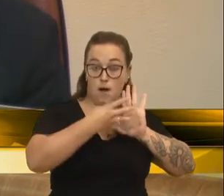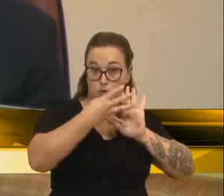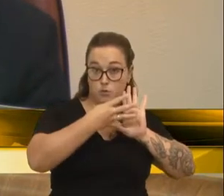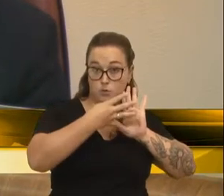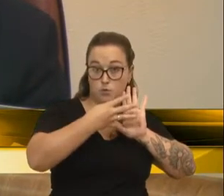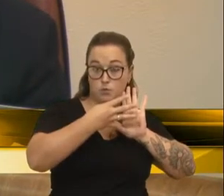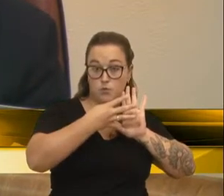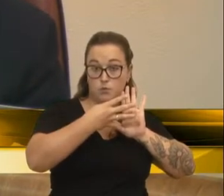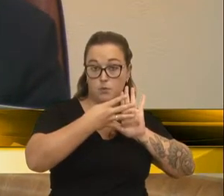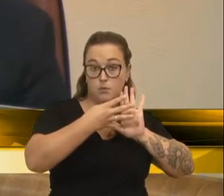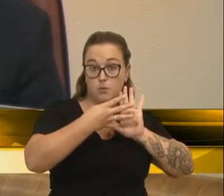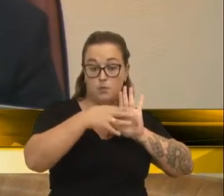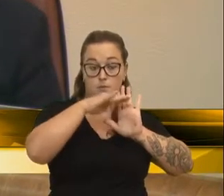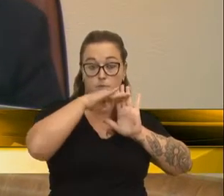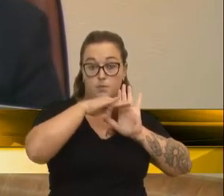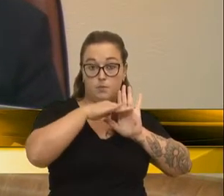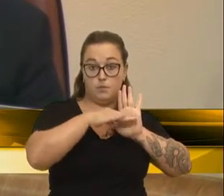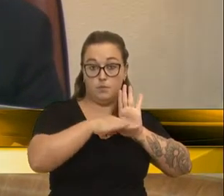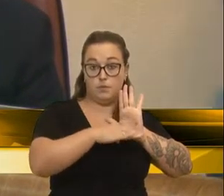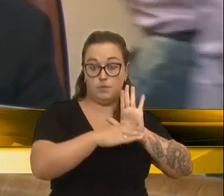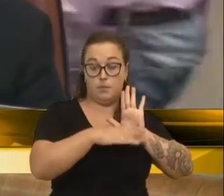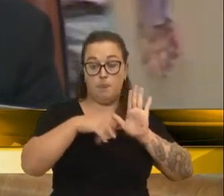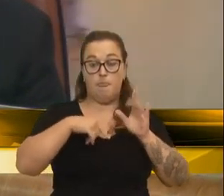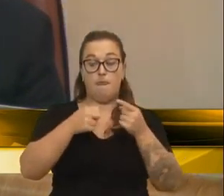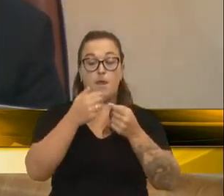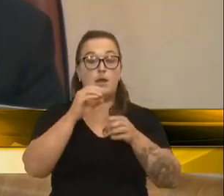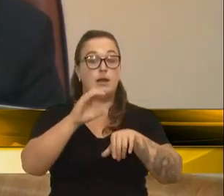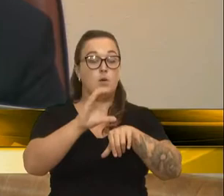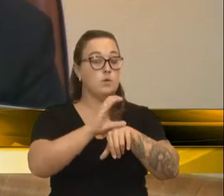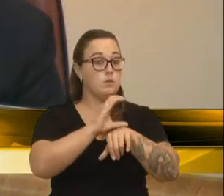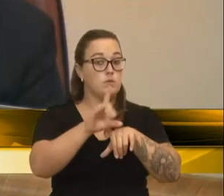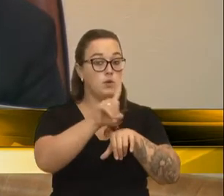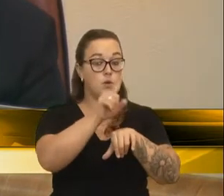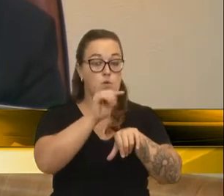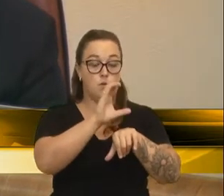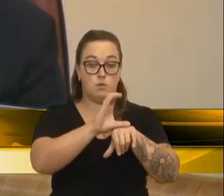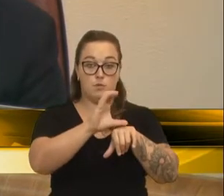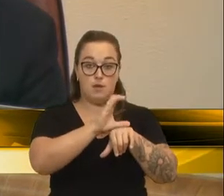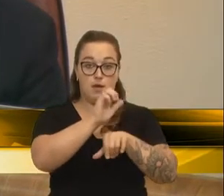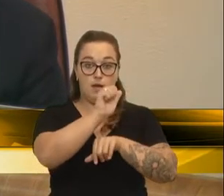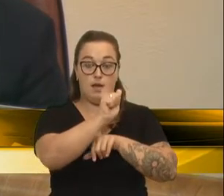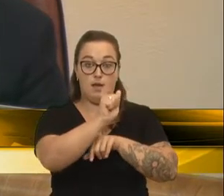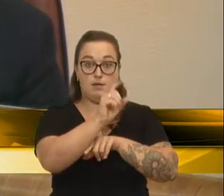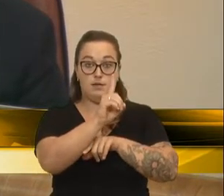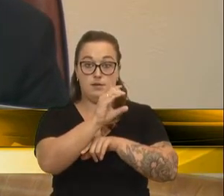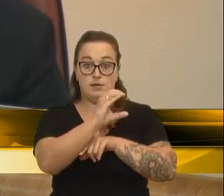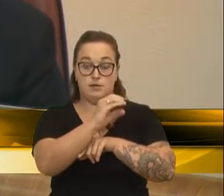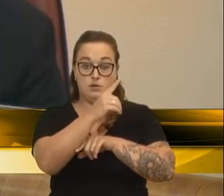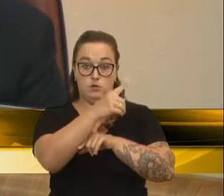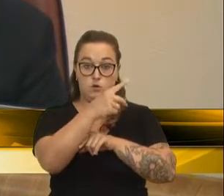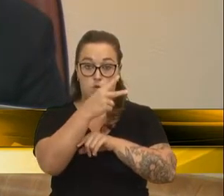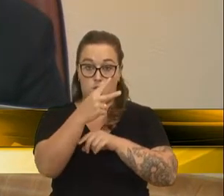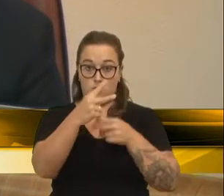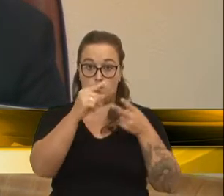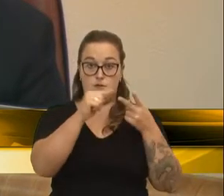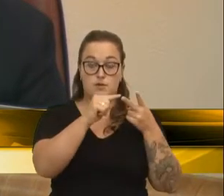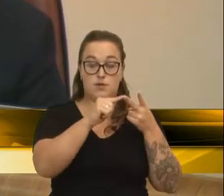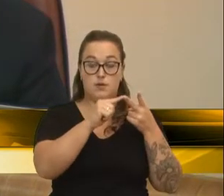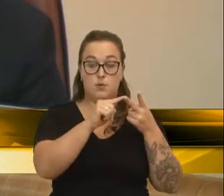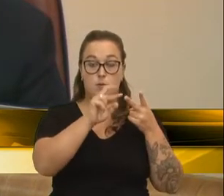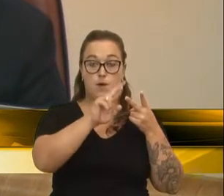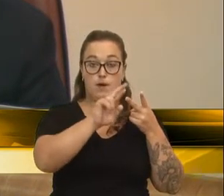precedentes, a ação direta de constitucionalidade ADC 12, o recurso especial